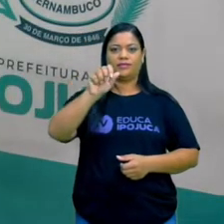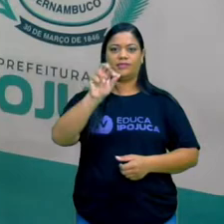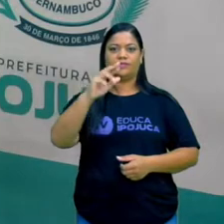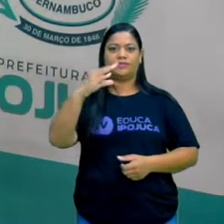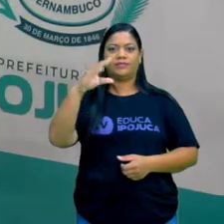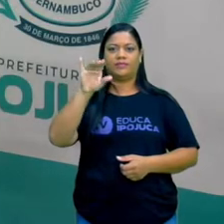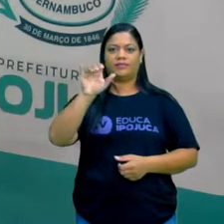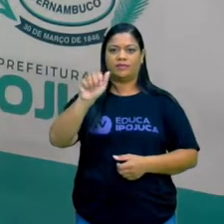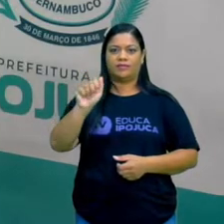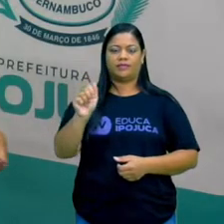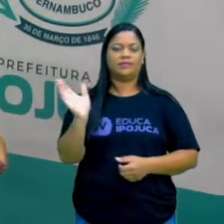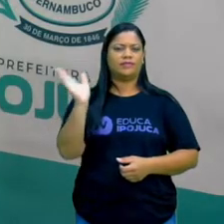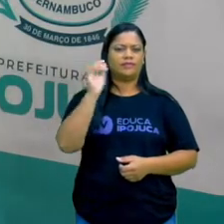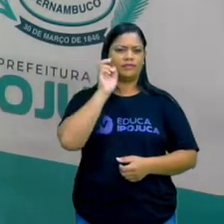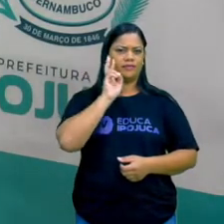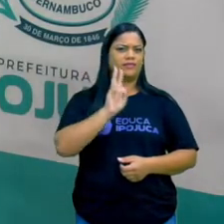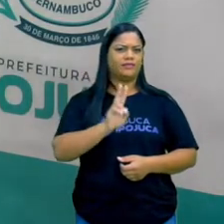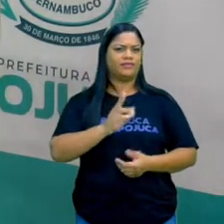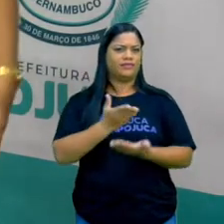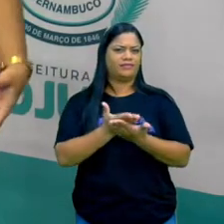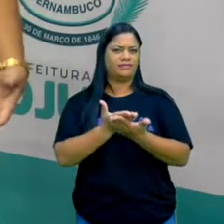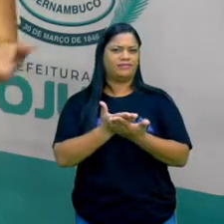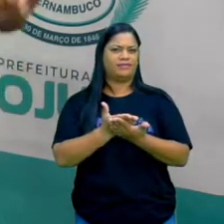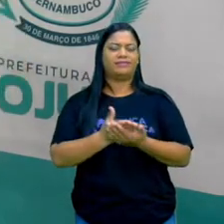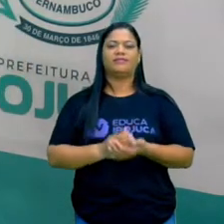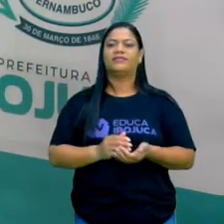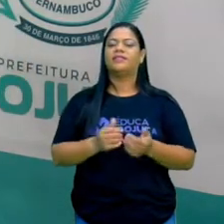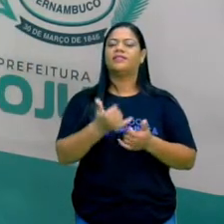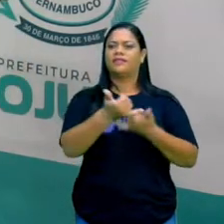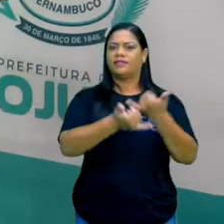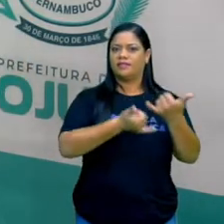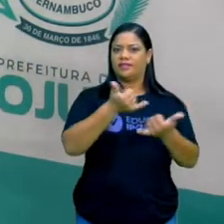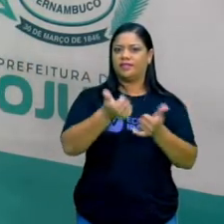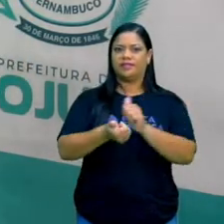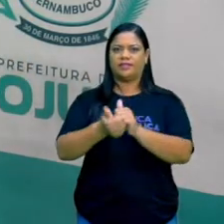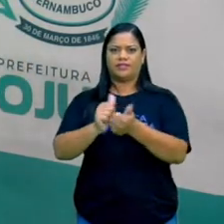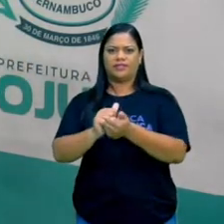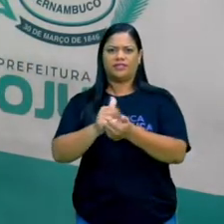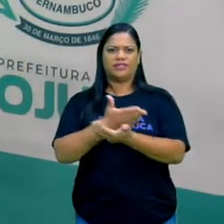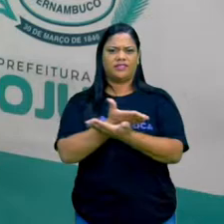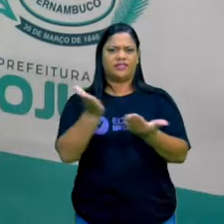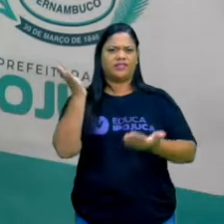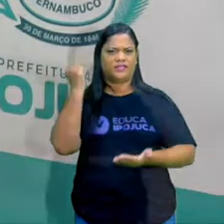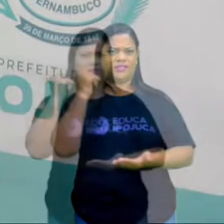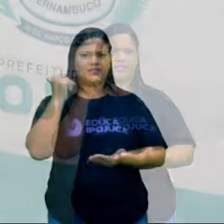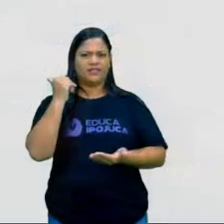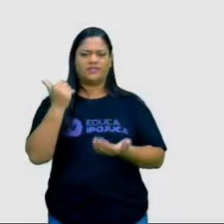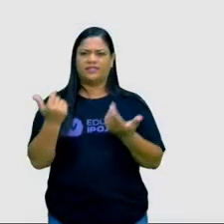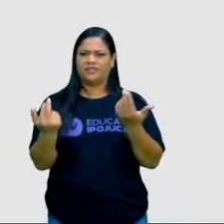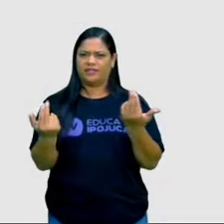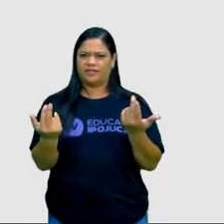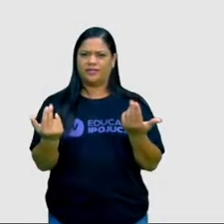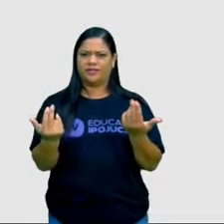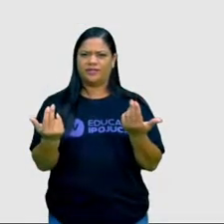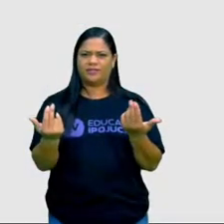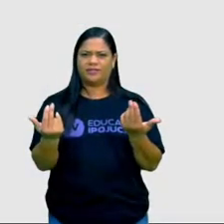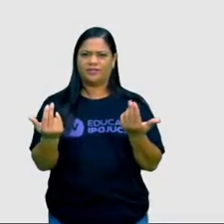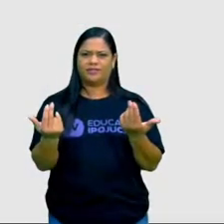ano. Vamos lá ver um pouquinho? Jogo e esporte. Vocês acham que jogo e esporte é a mesma